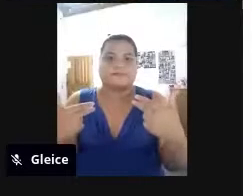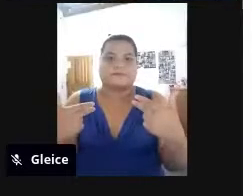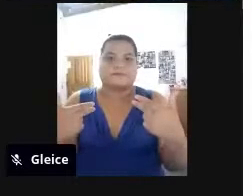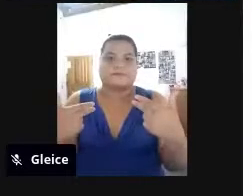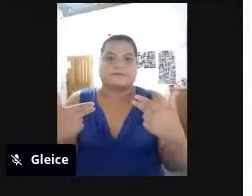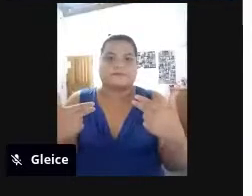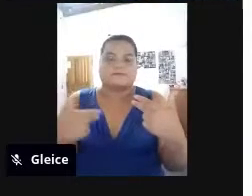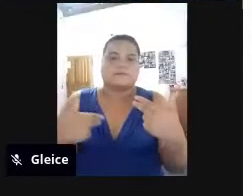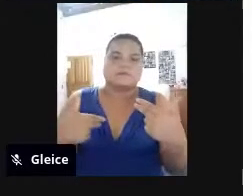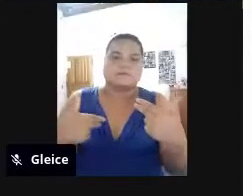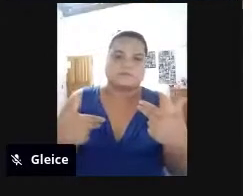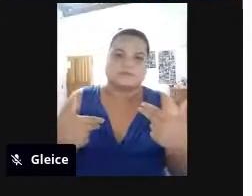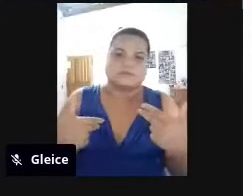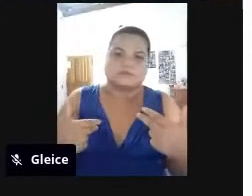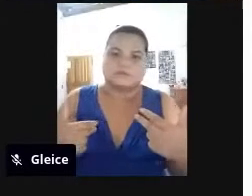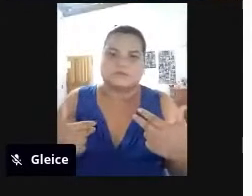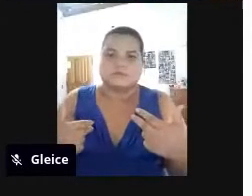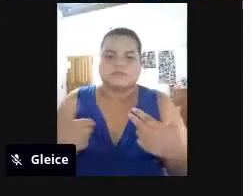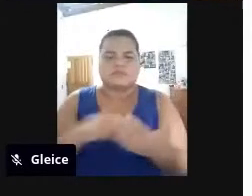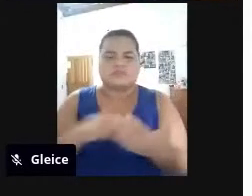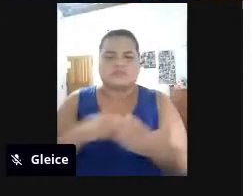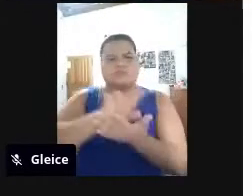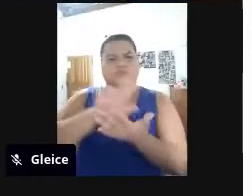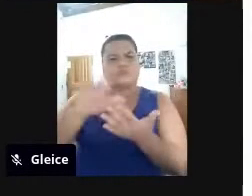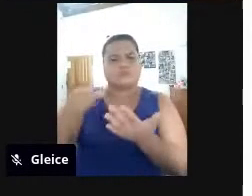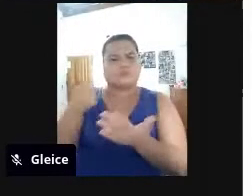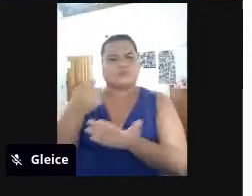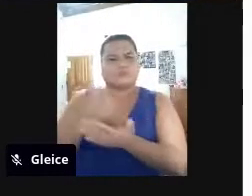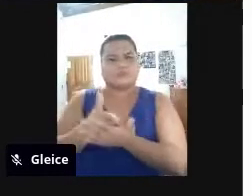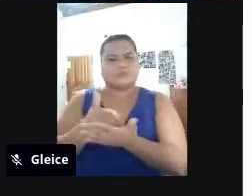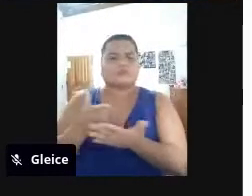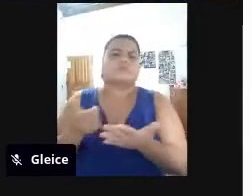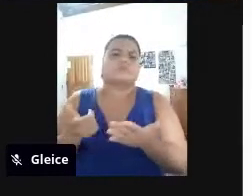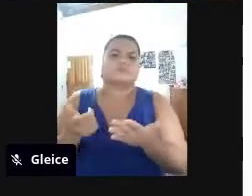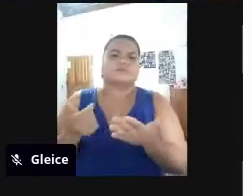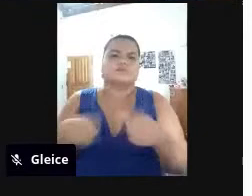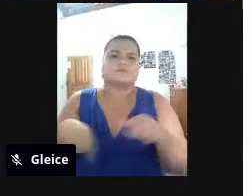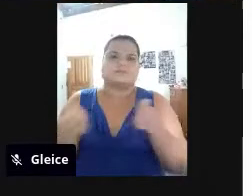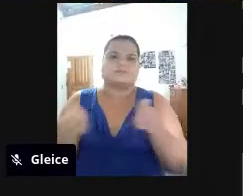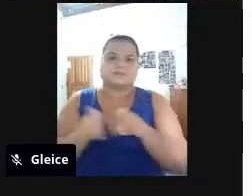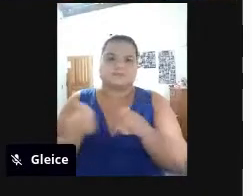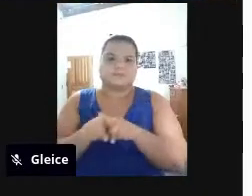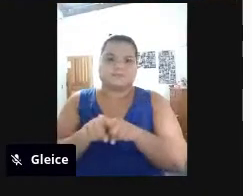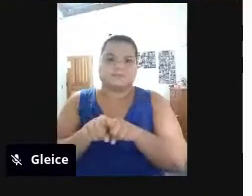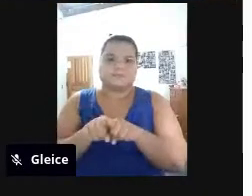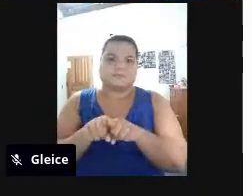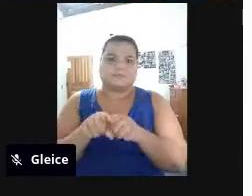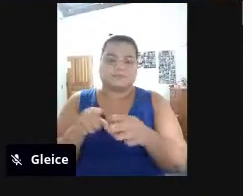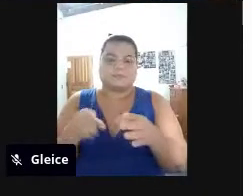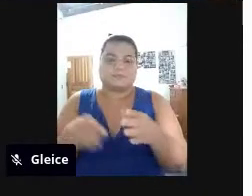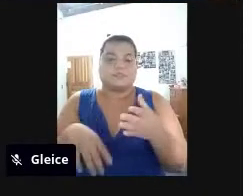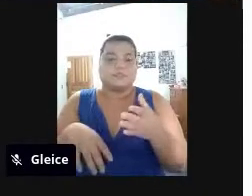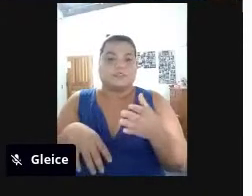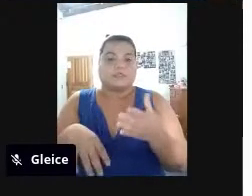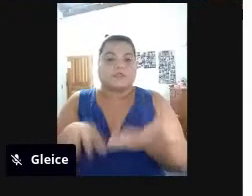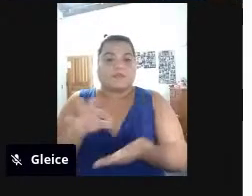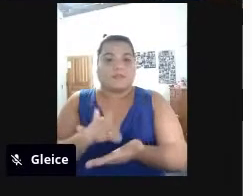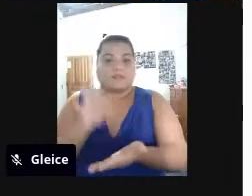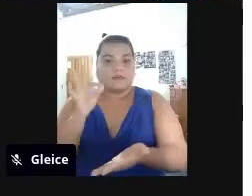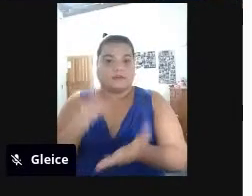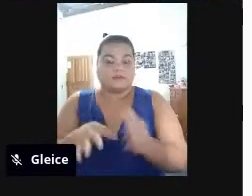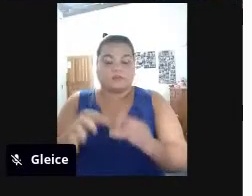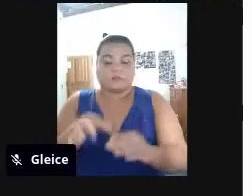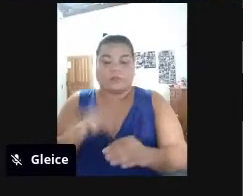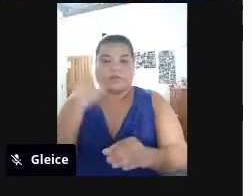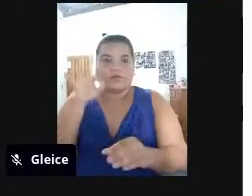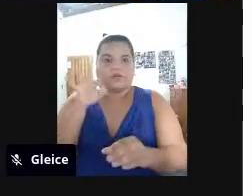dextrose, que também podem ser utilizados. Temos também sachês de carboidrato. Então, assim, temos várias opções, tudo vai